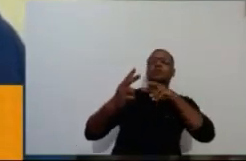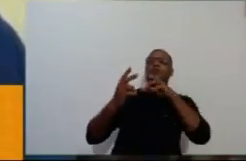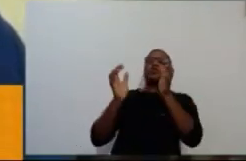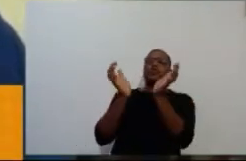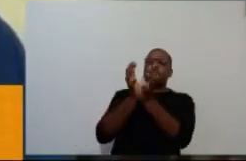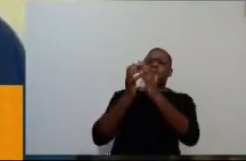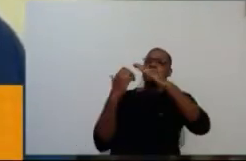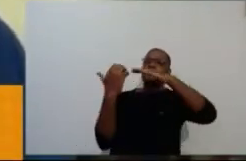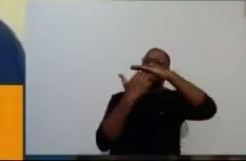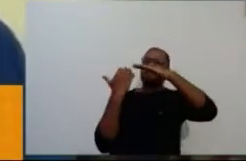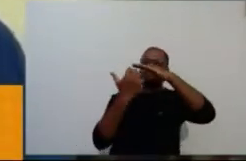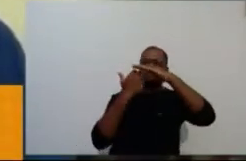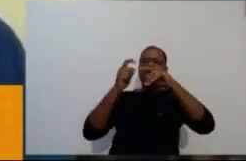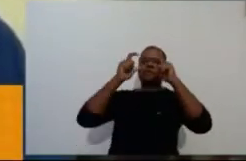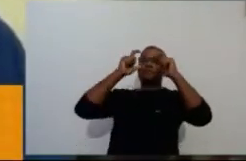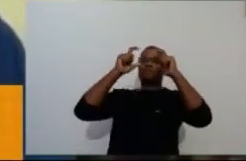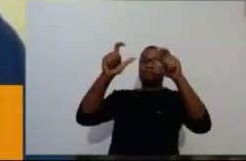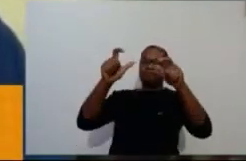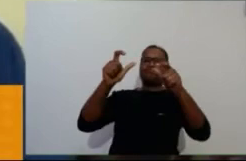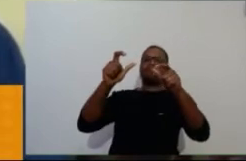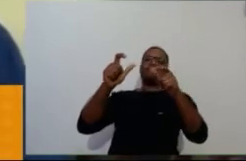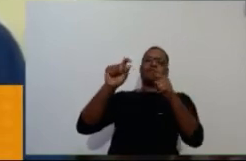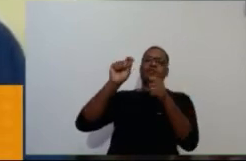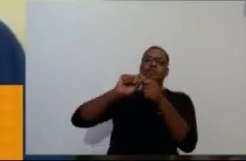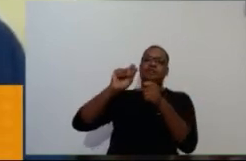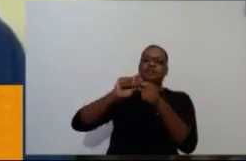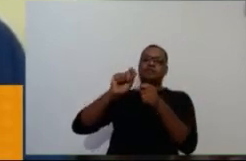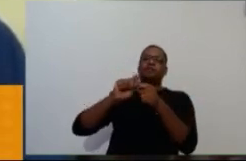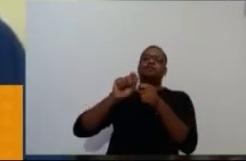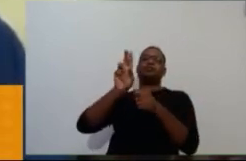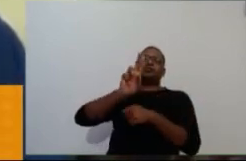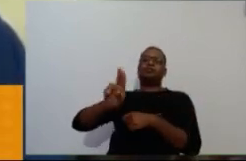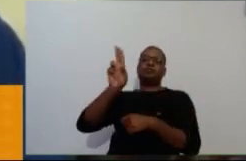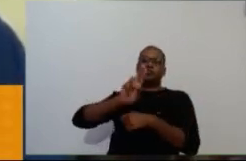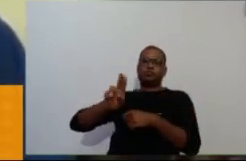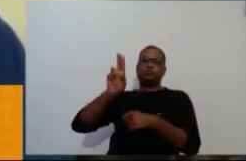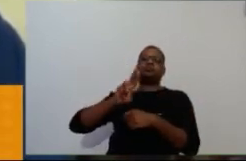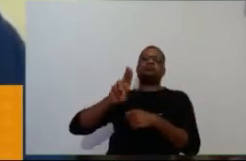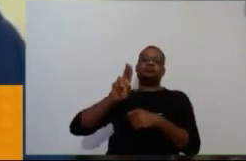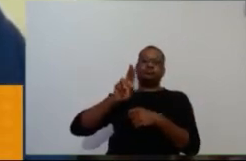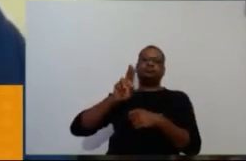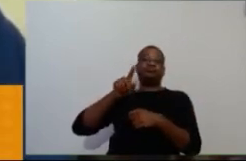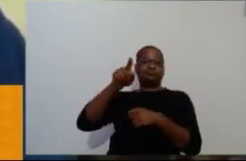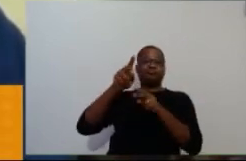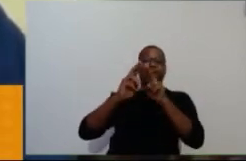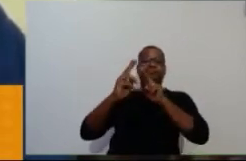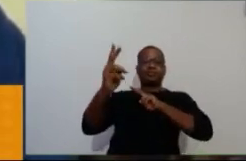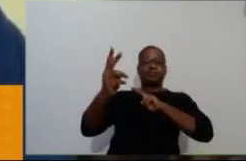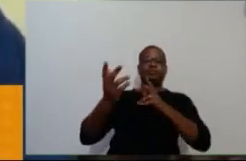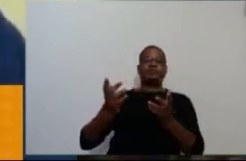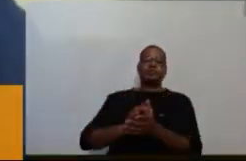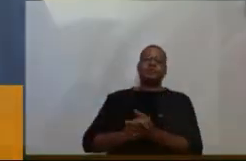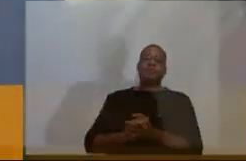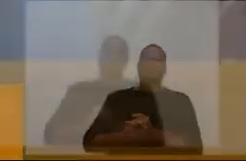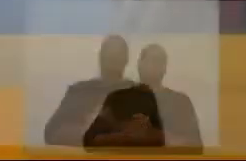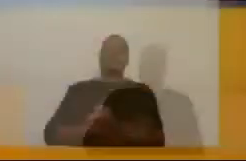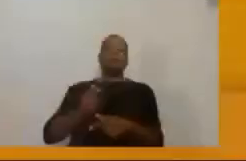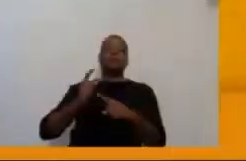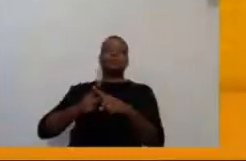interessados em fazer uso desse meio, né? Porque nós temos empresas